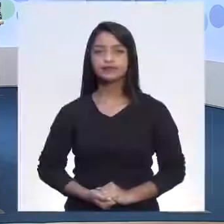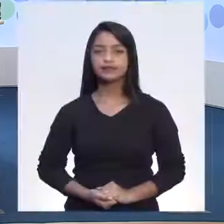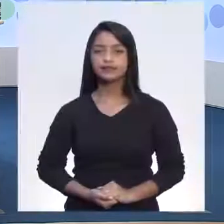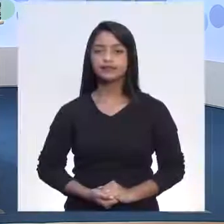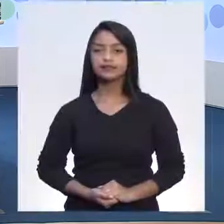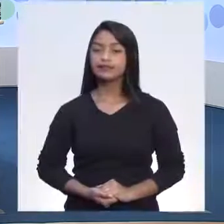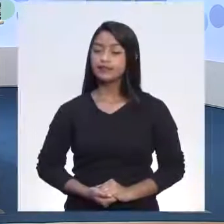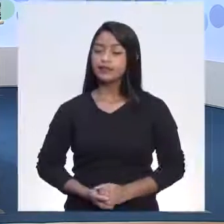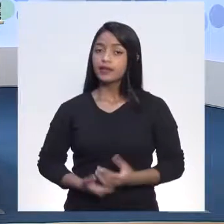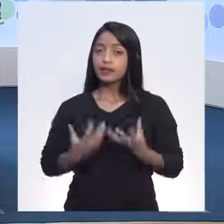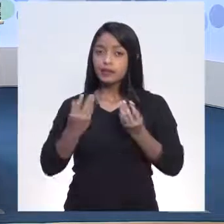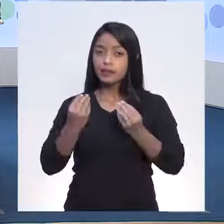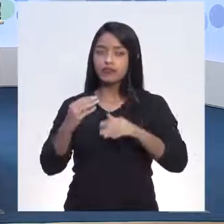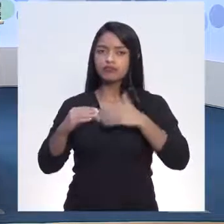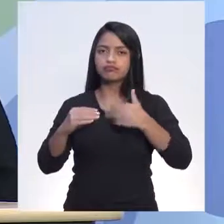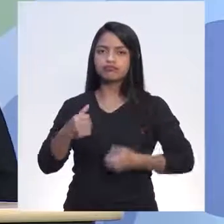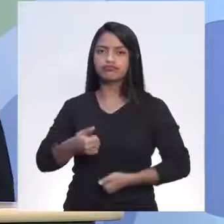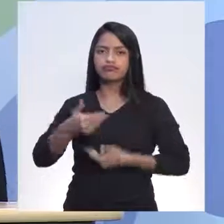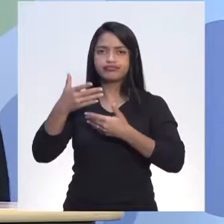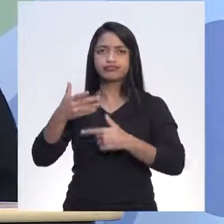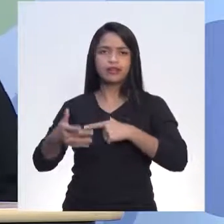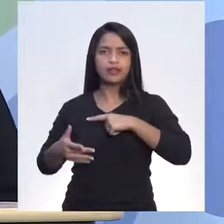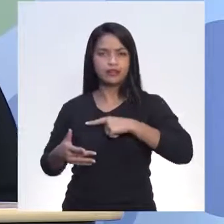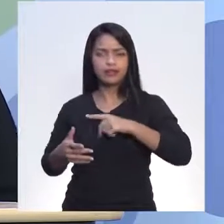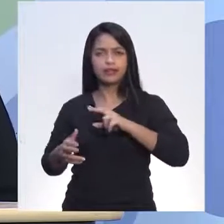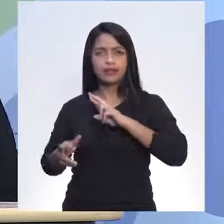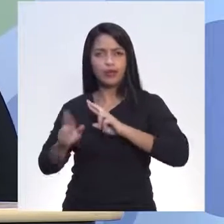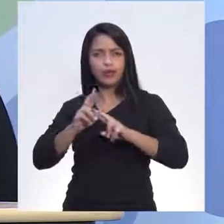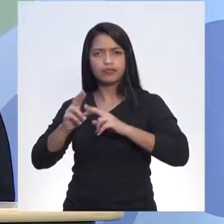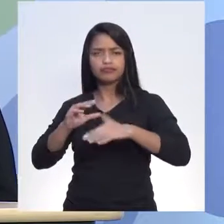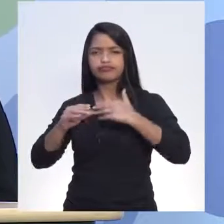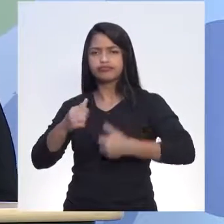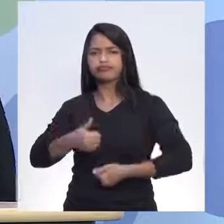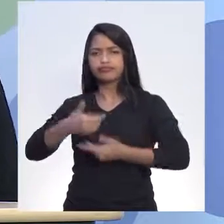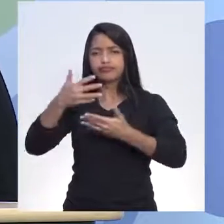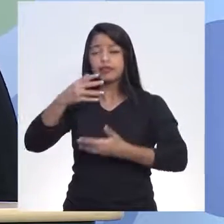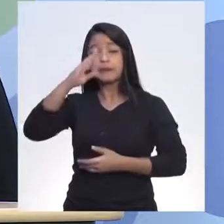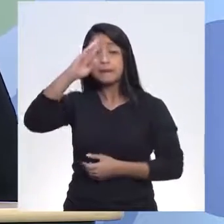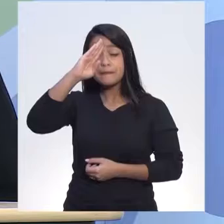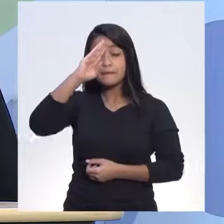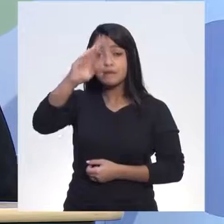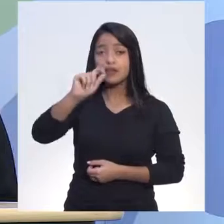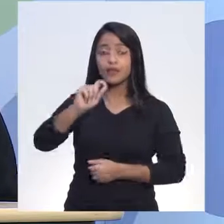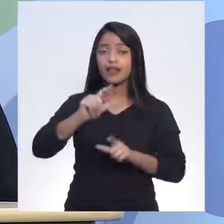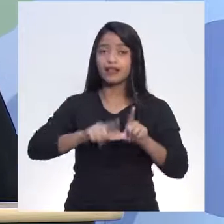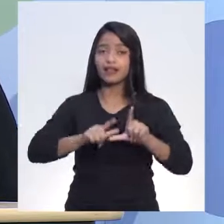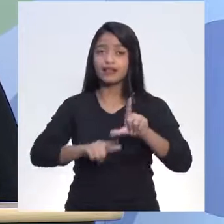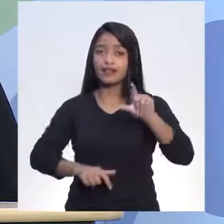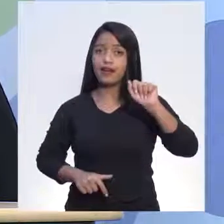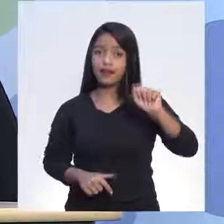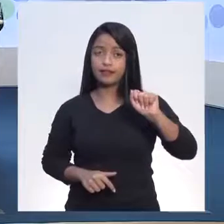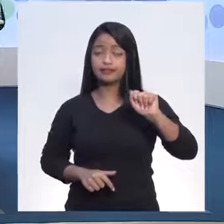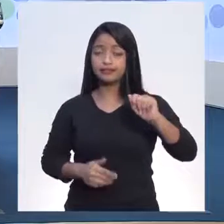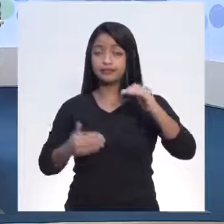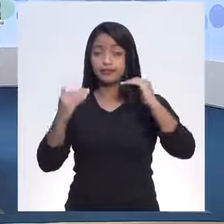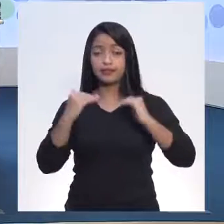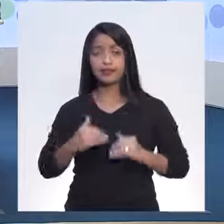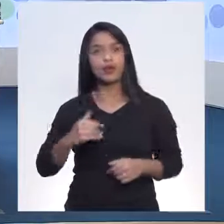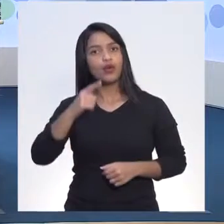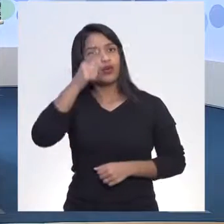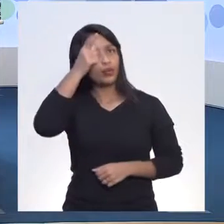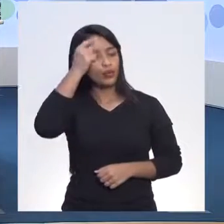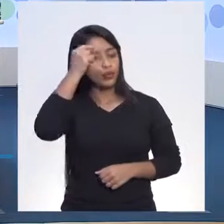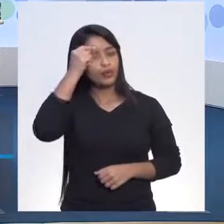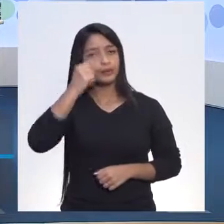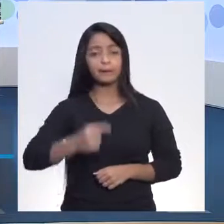Jonas, o pessoal participando bastante aqui, enviando as respostas, principalmente a da letra A. A letra B, o pessoal acha que ficou bem.